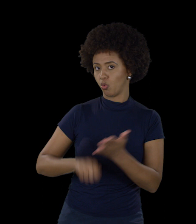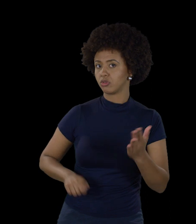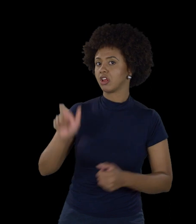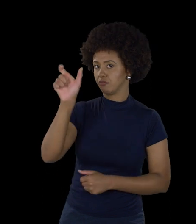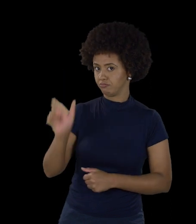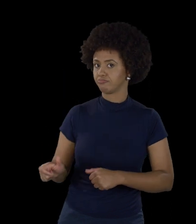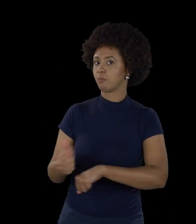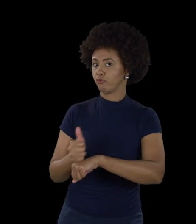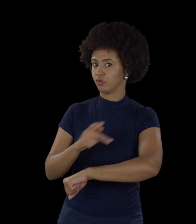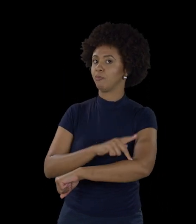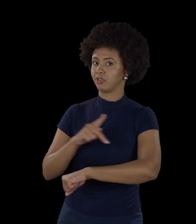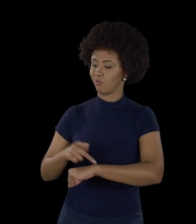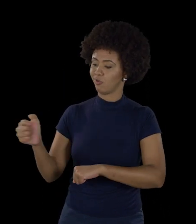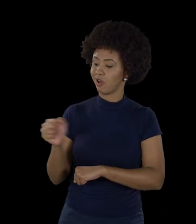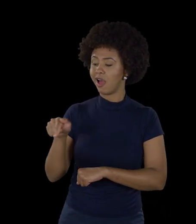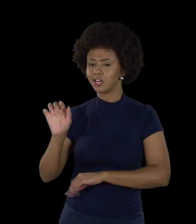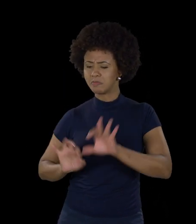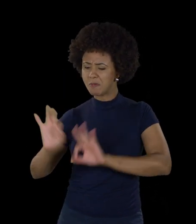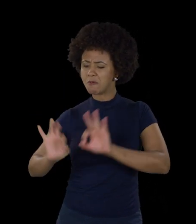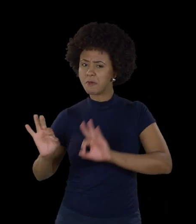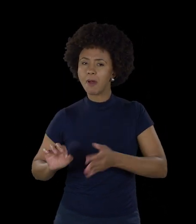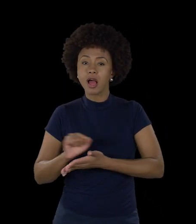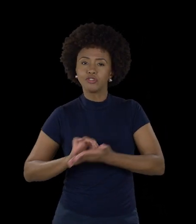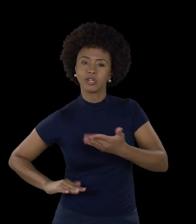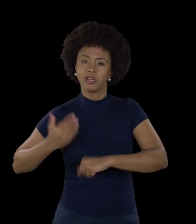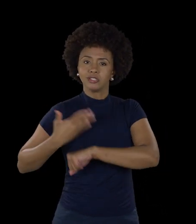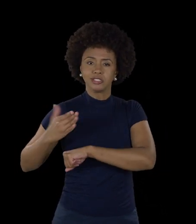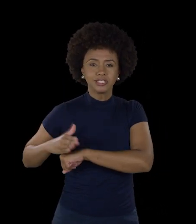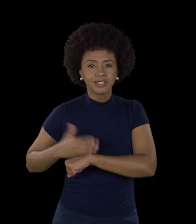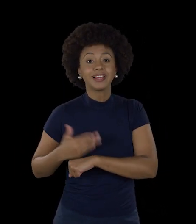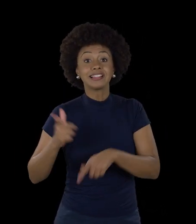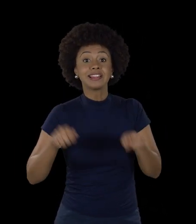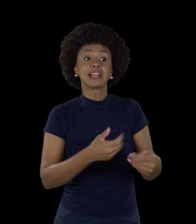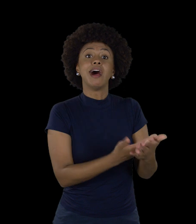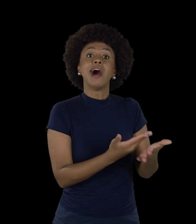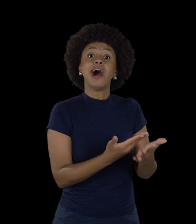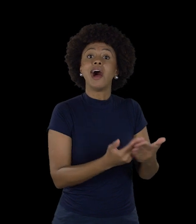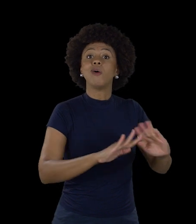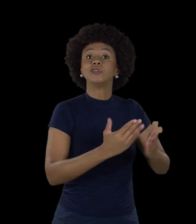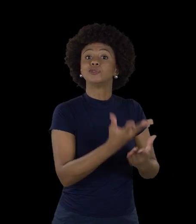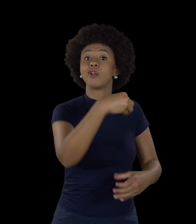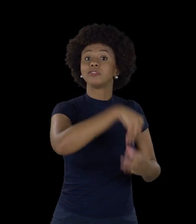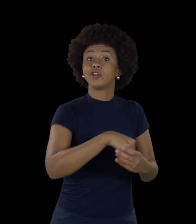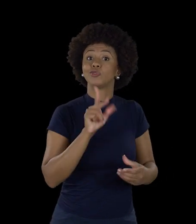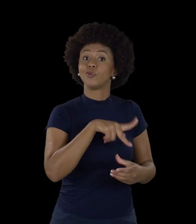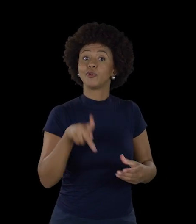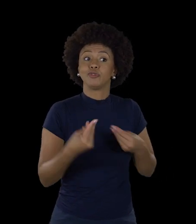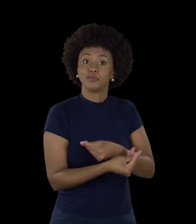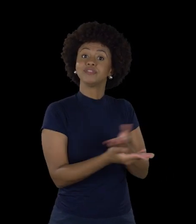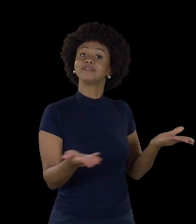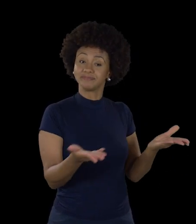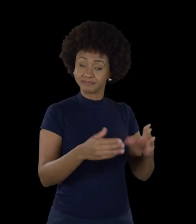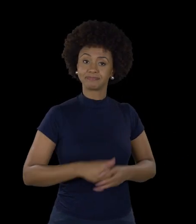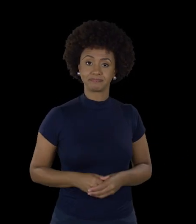ela desenvolveu uma série de atividades que podem ser aplicadas pelos docentes junto aos estudantes dos ensinos